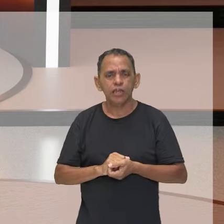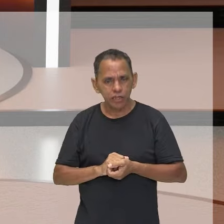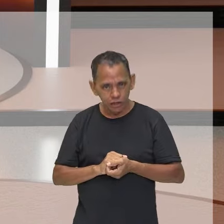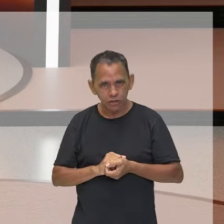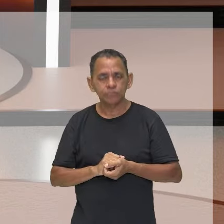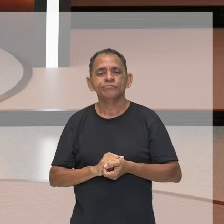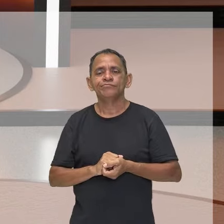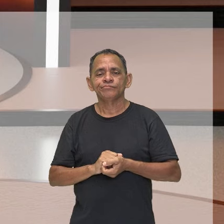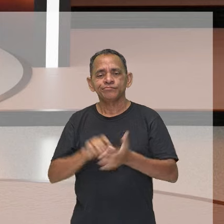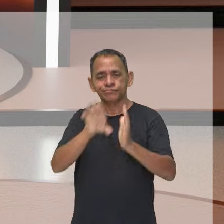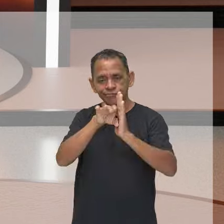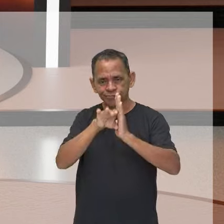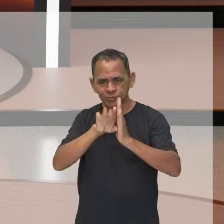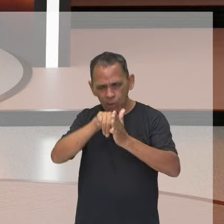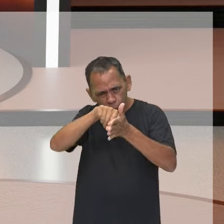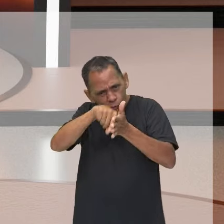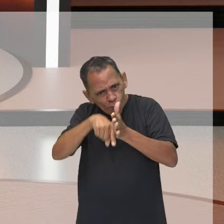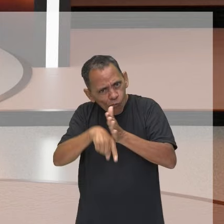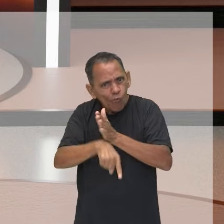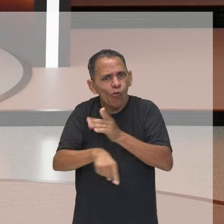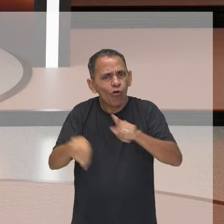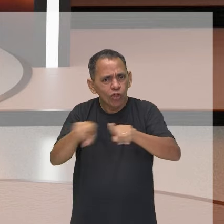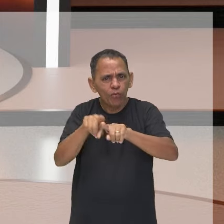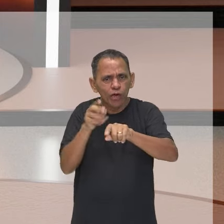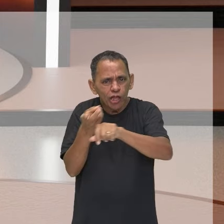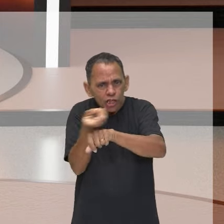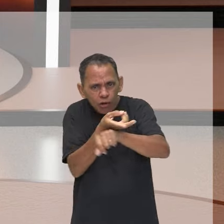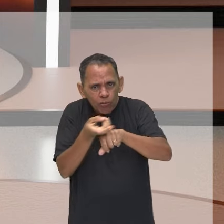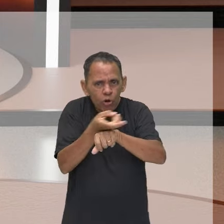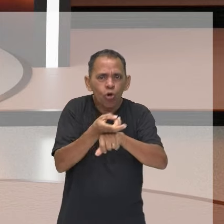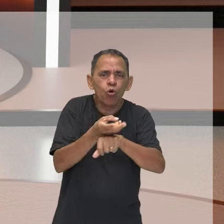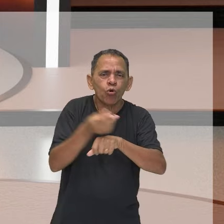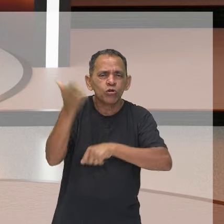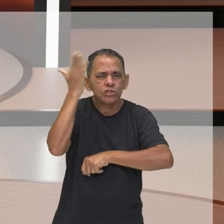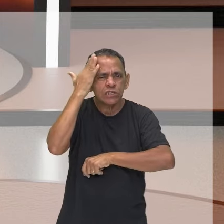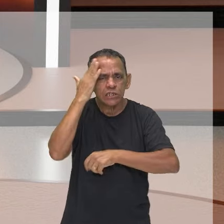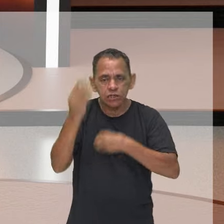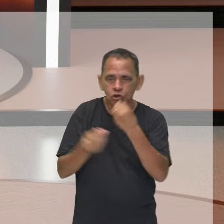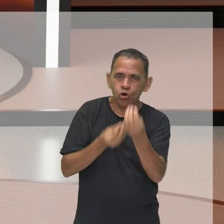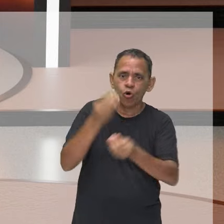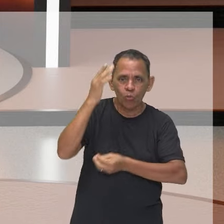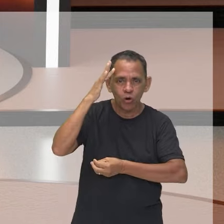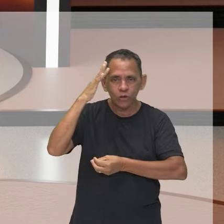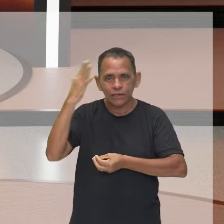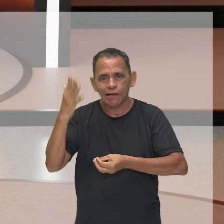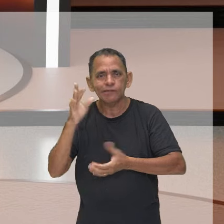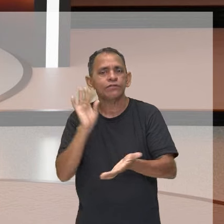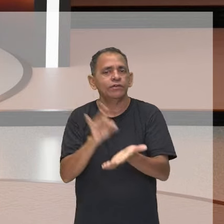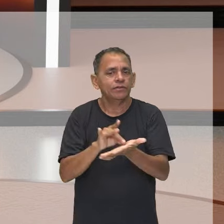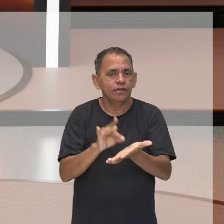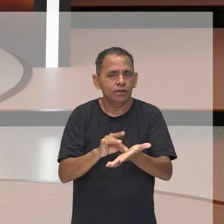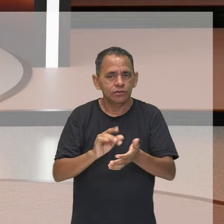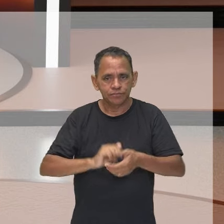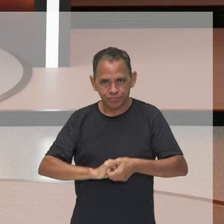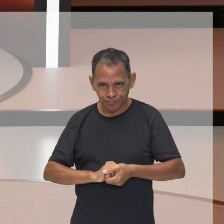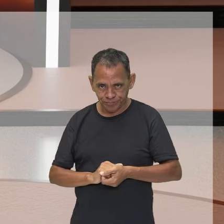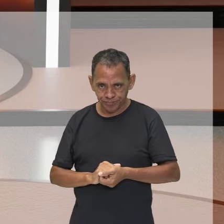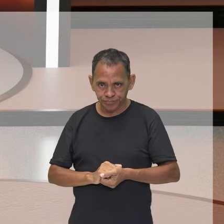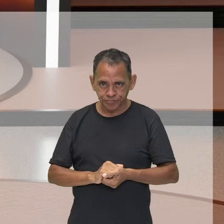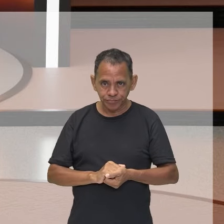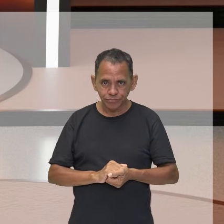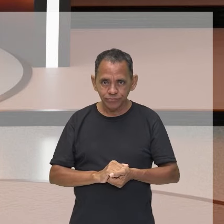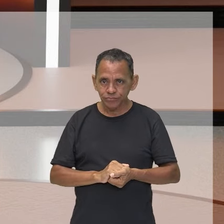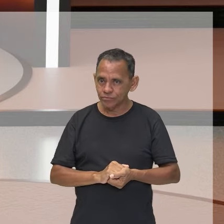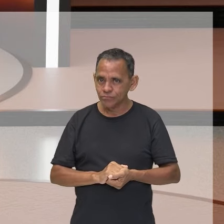né? É mais radical na busca de entender essa verdade. Vamos fazer o seguinte: